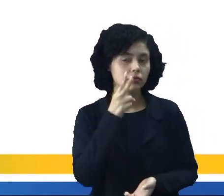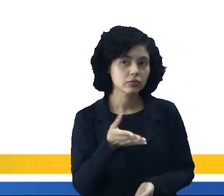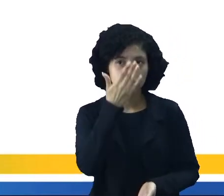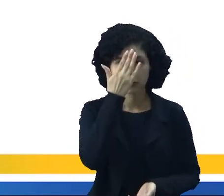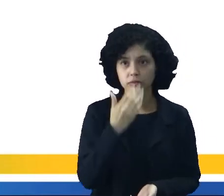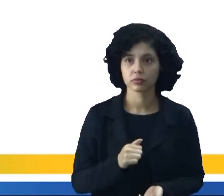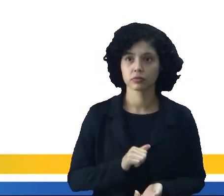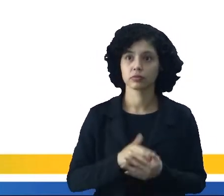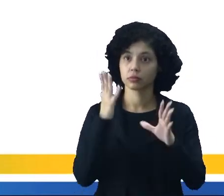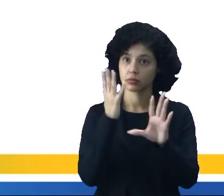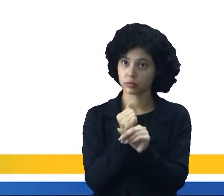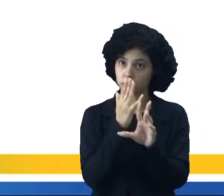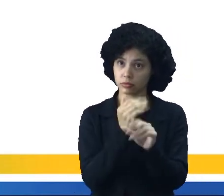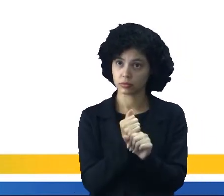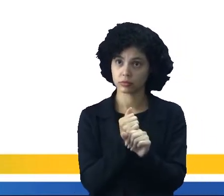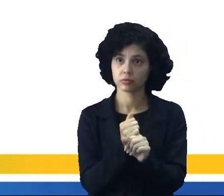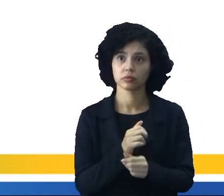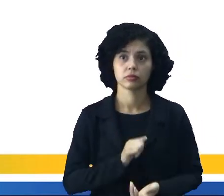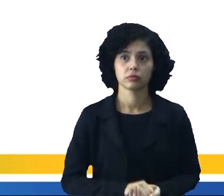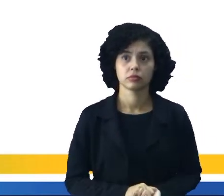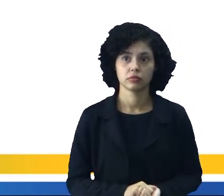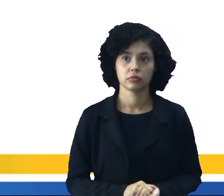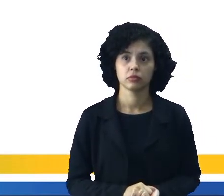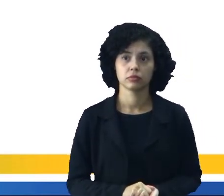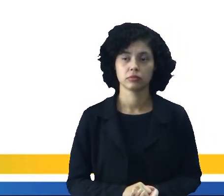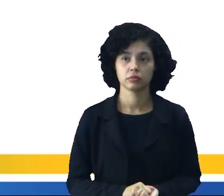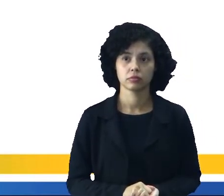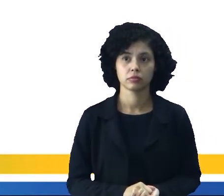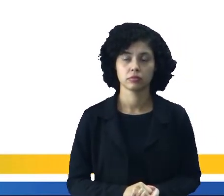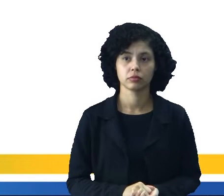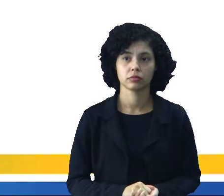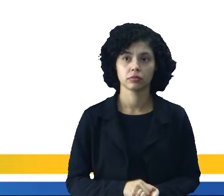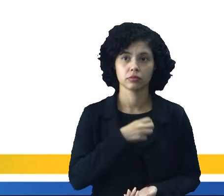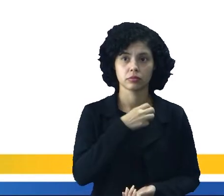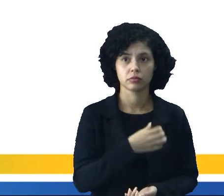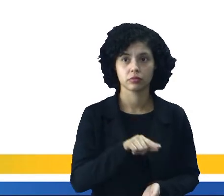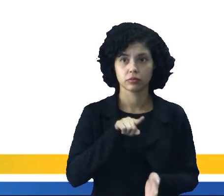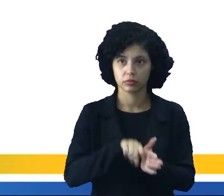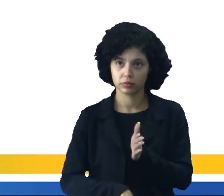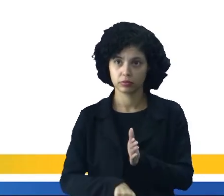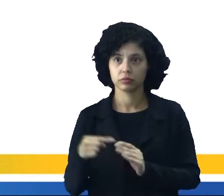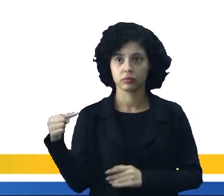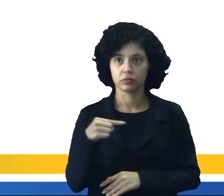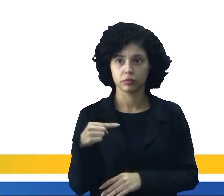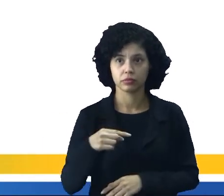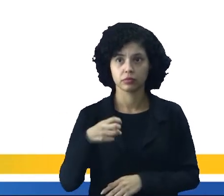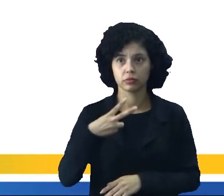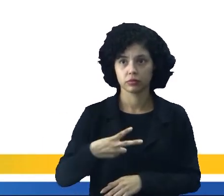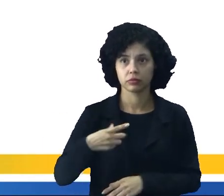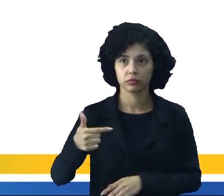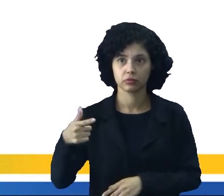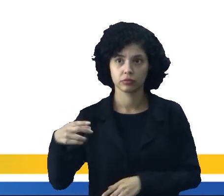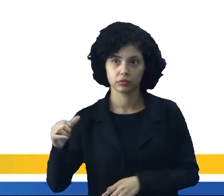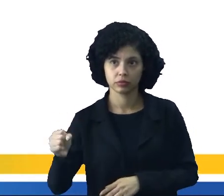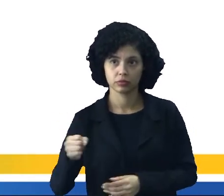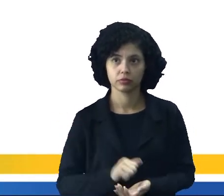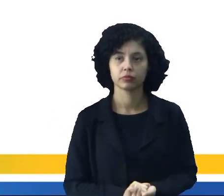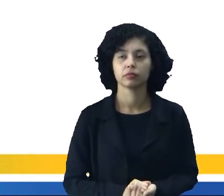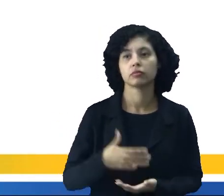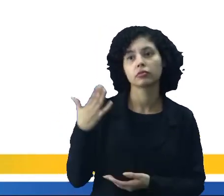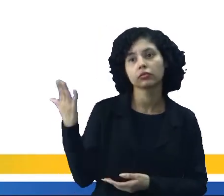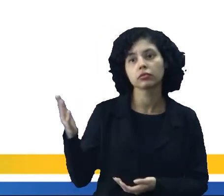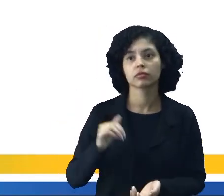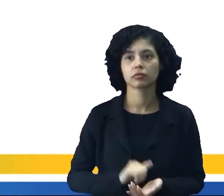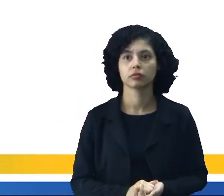que nós queremos saber vai ser igual a área com raio de 10 metros menos a área com raio de três metros